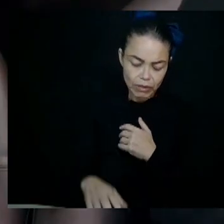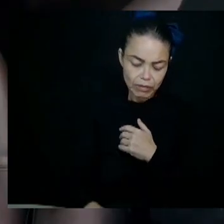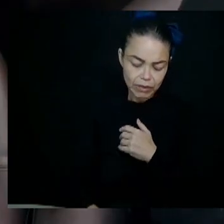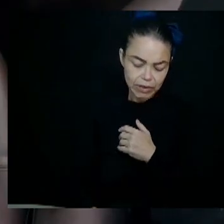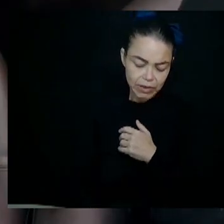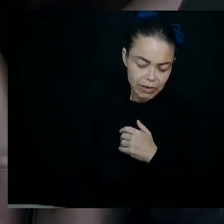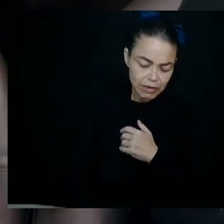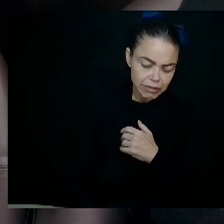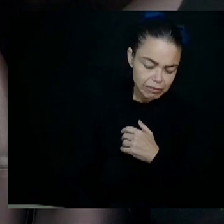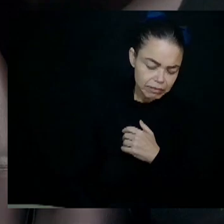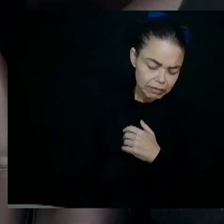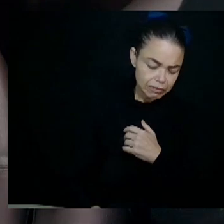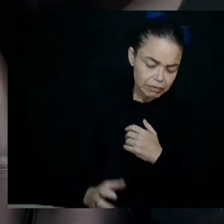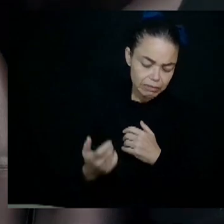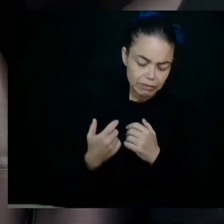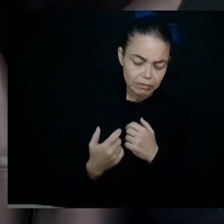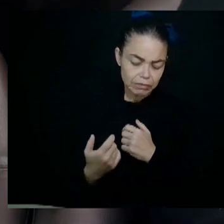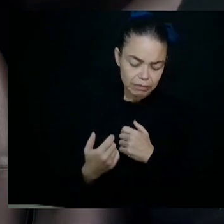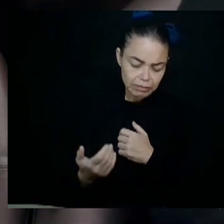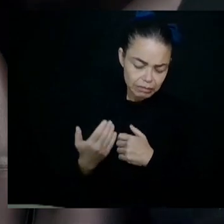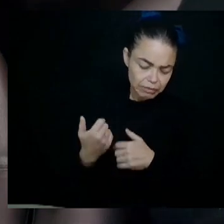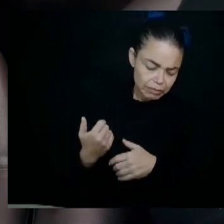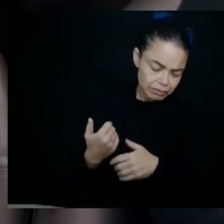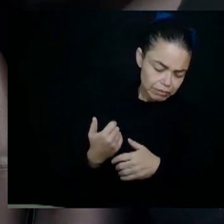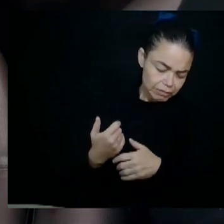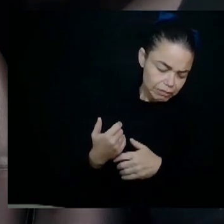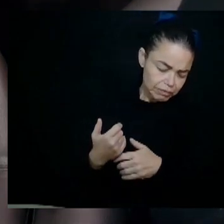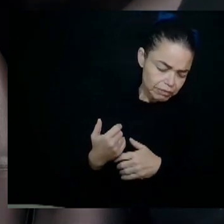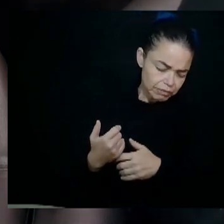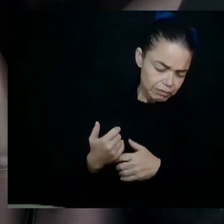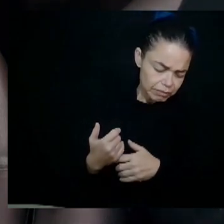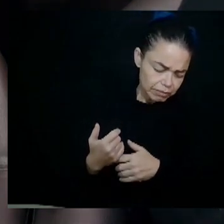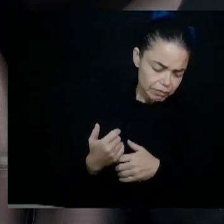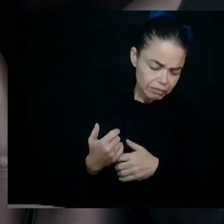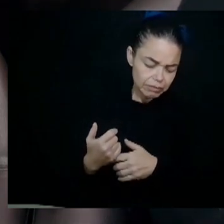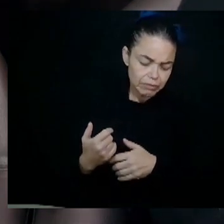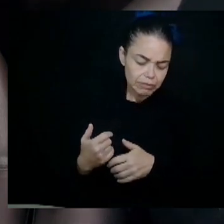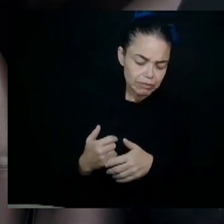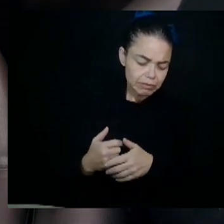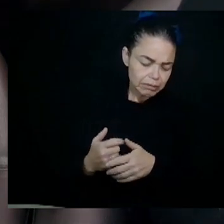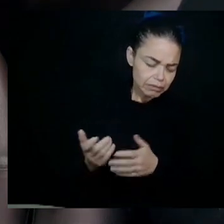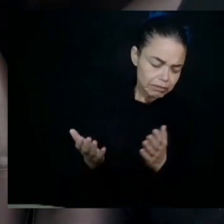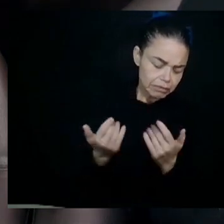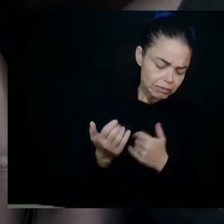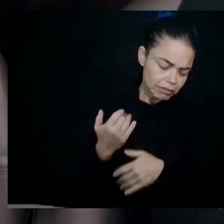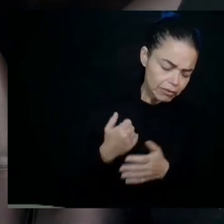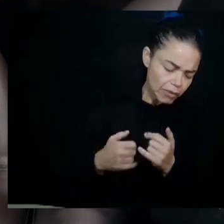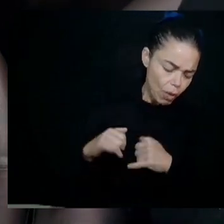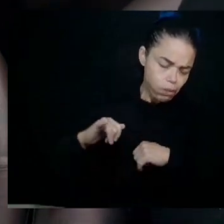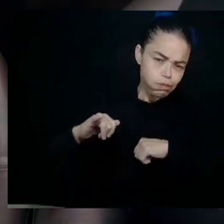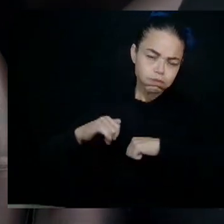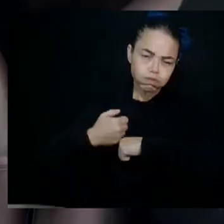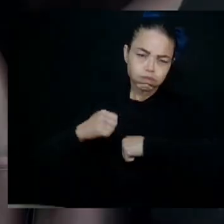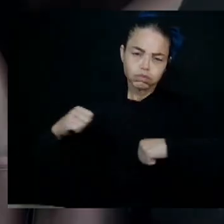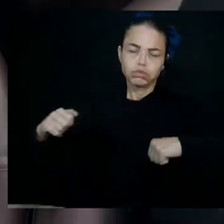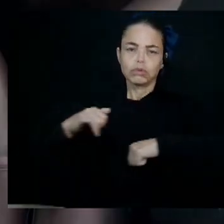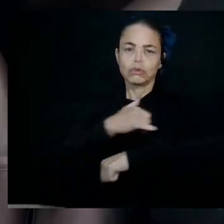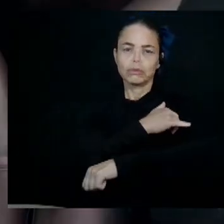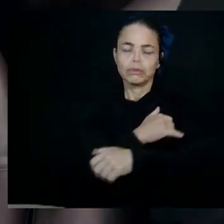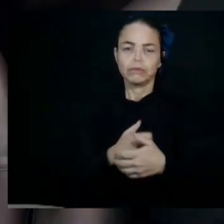dessas mulheres em específico nisso? Várias delas ali estão com questões de sobrepeso, obesidade,